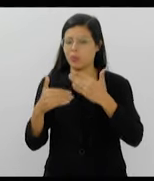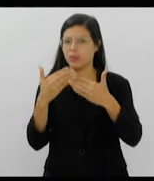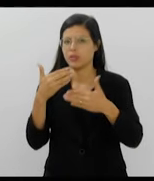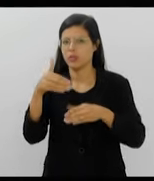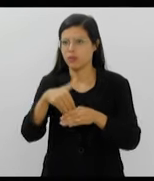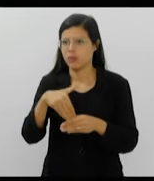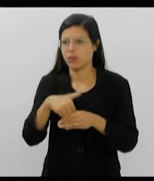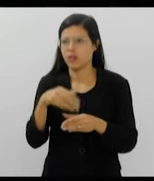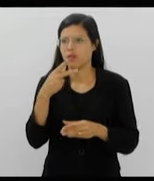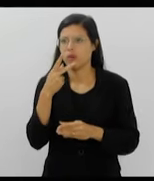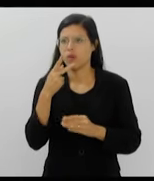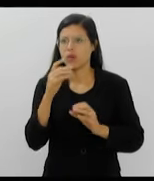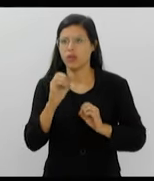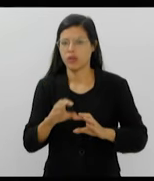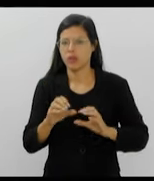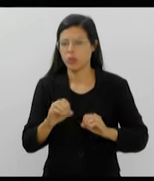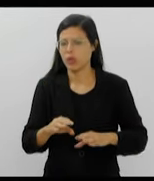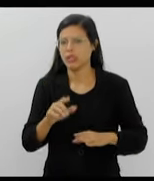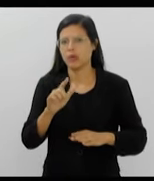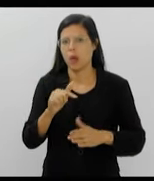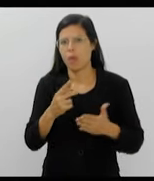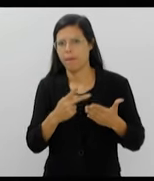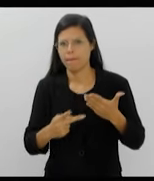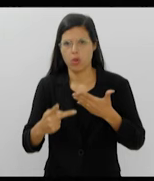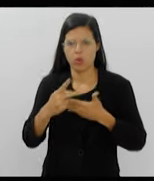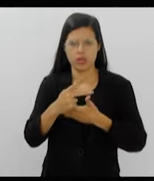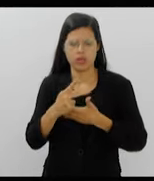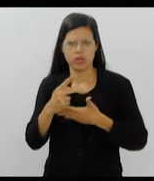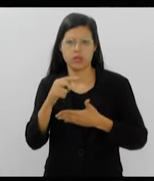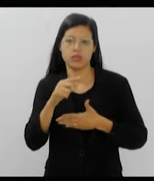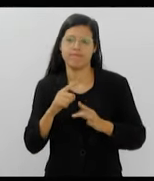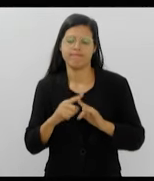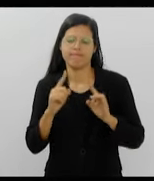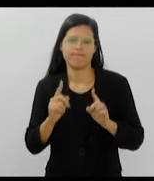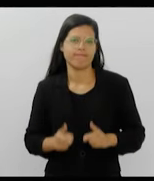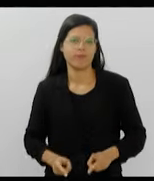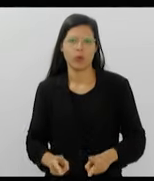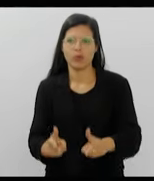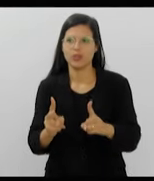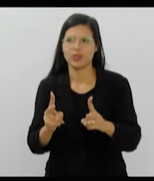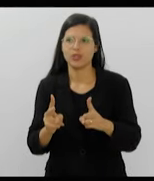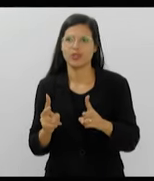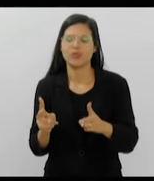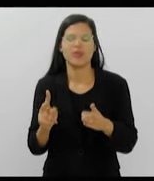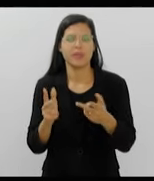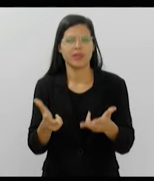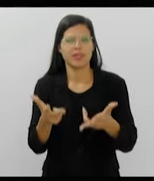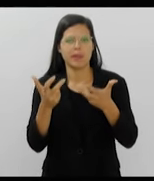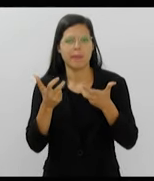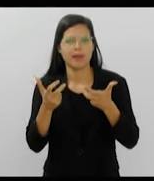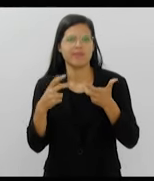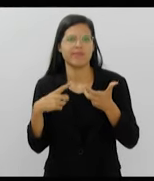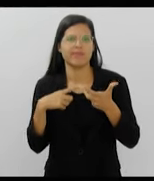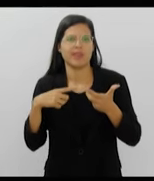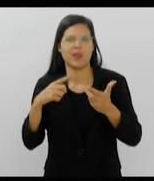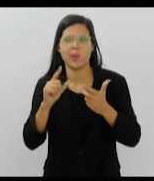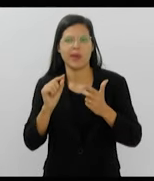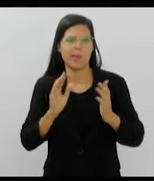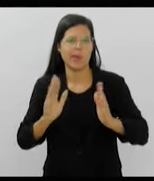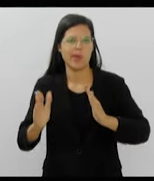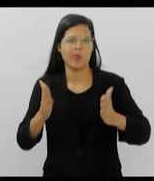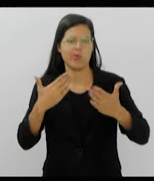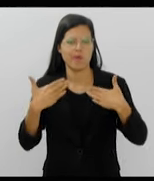que a educação seria prioridade, e a gente continua vendo com o verão se aproximando, e a gente tem mais